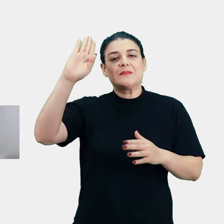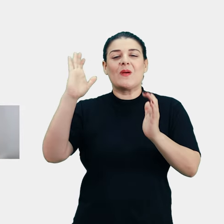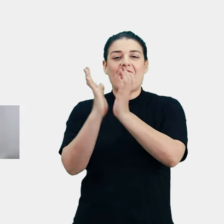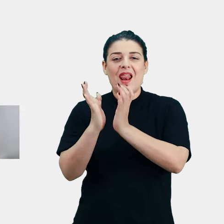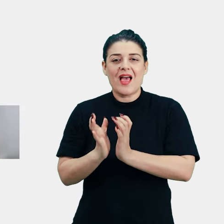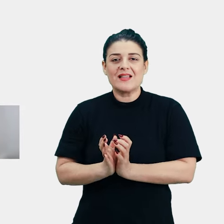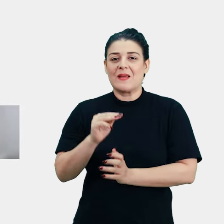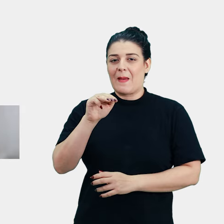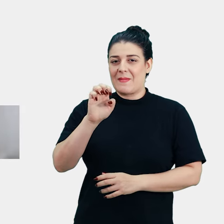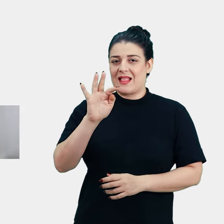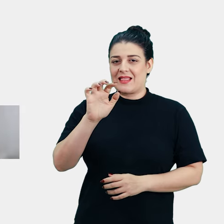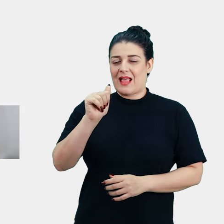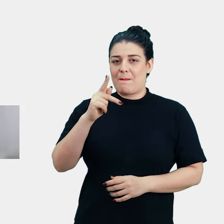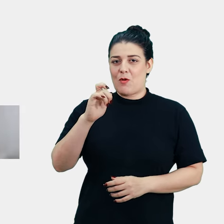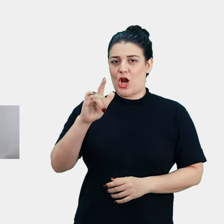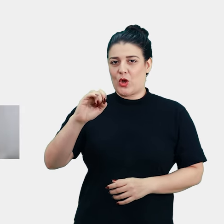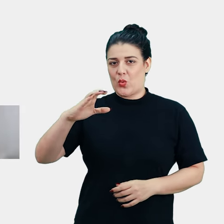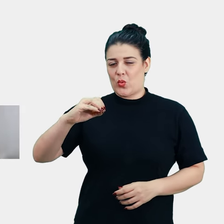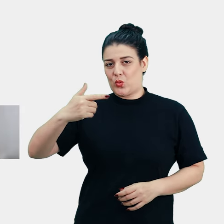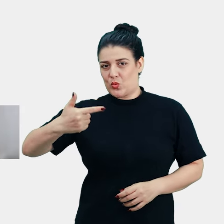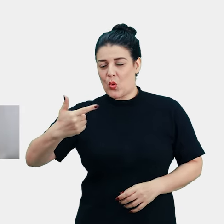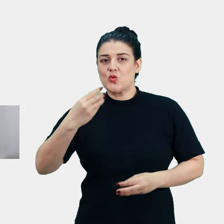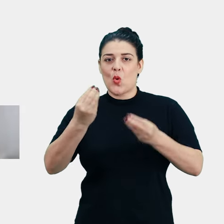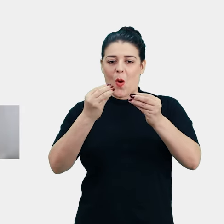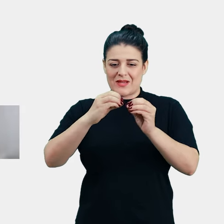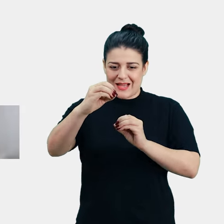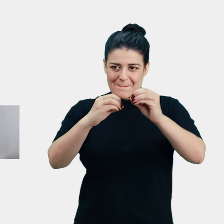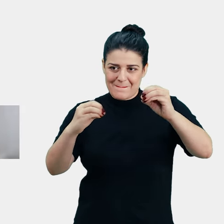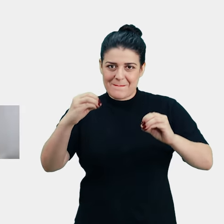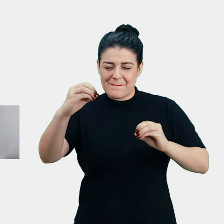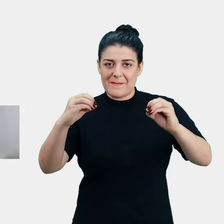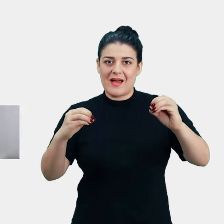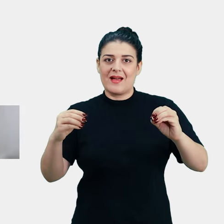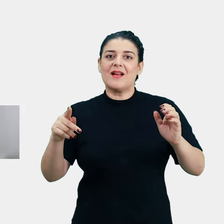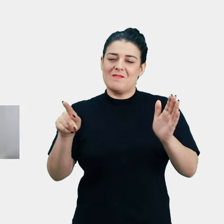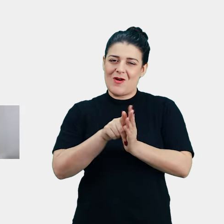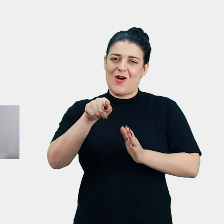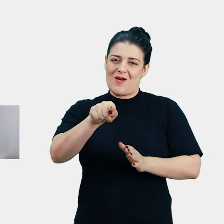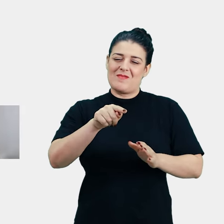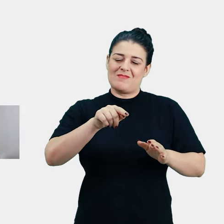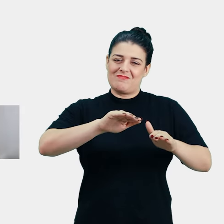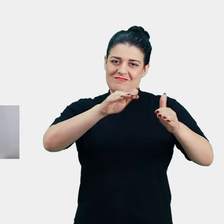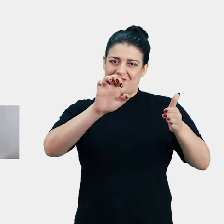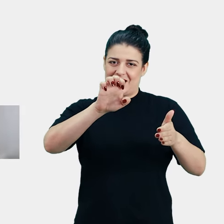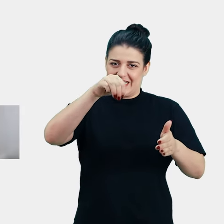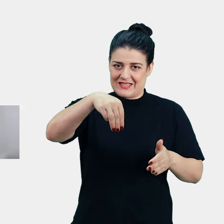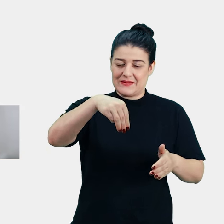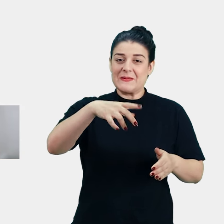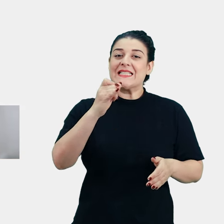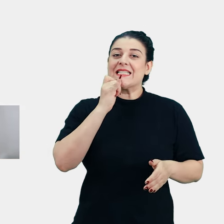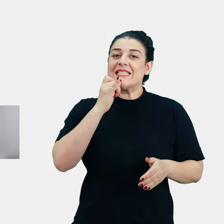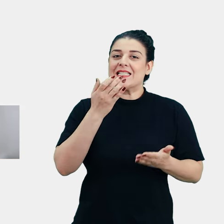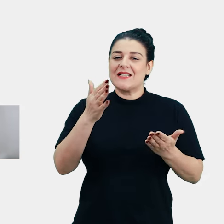metabólitos secundários e como elas se fragmentam por espectrometria de massas. Então, aqui eu trago um exemplo